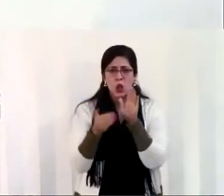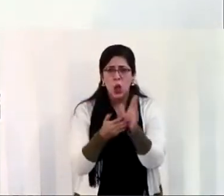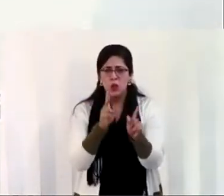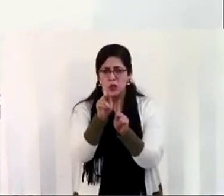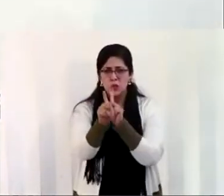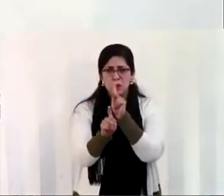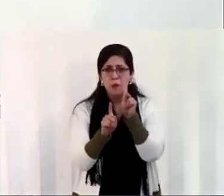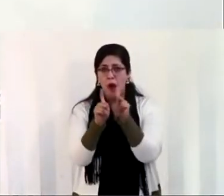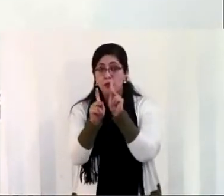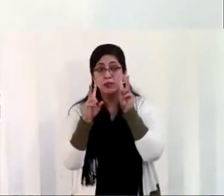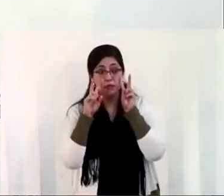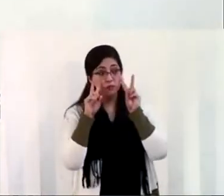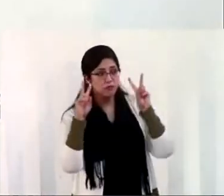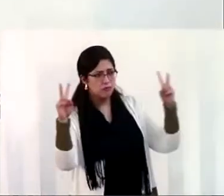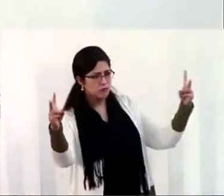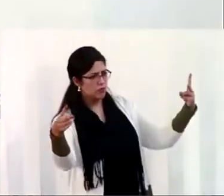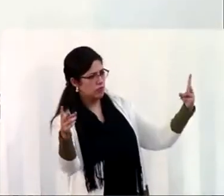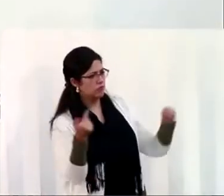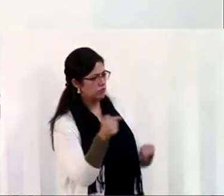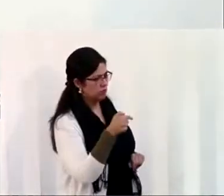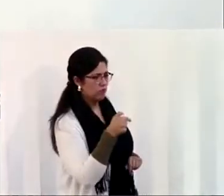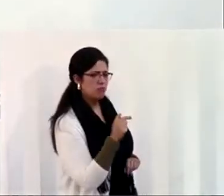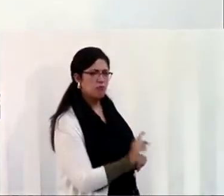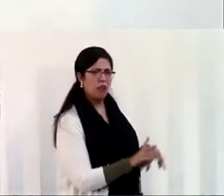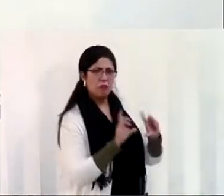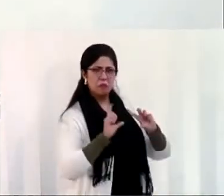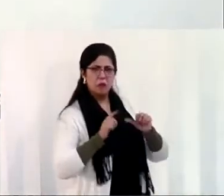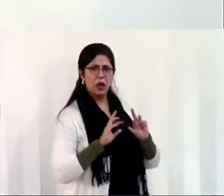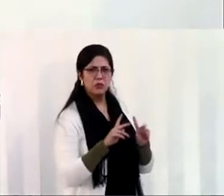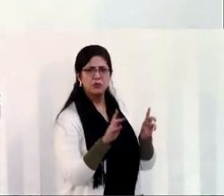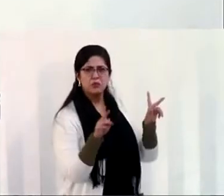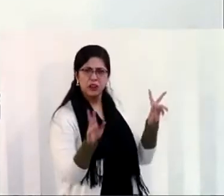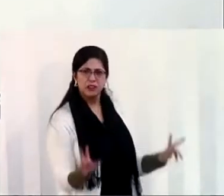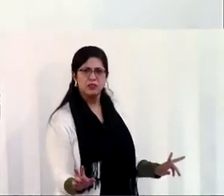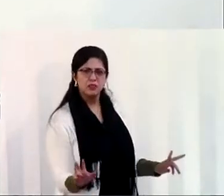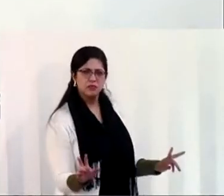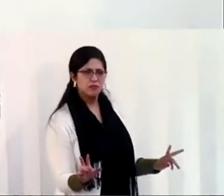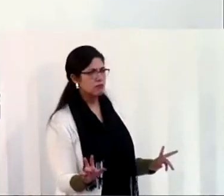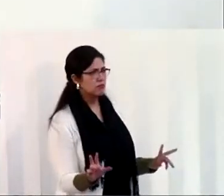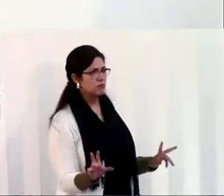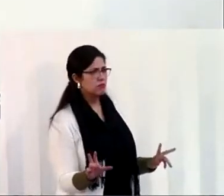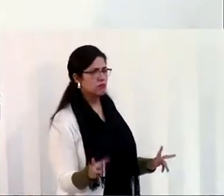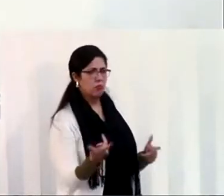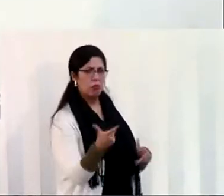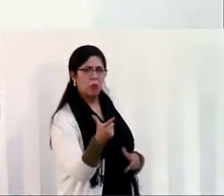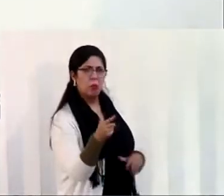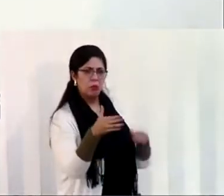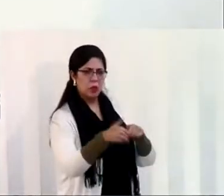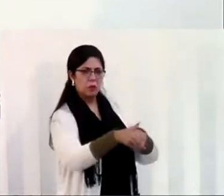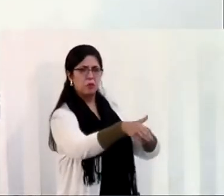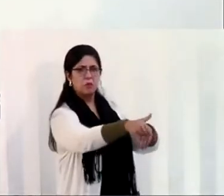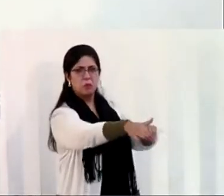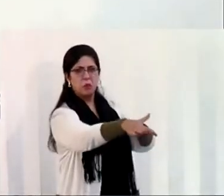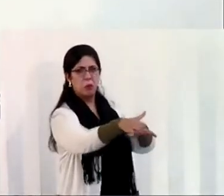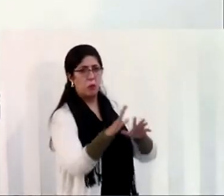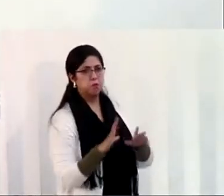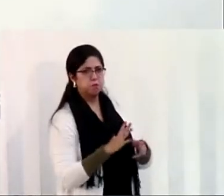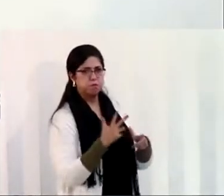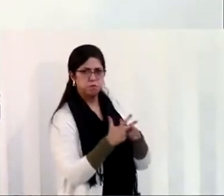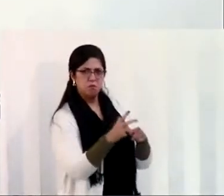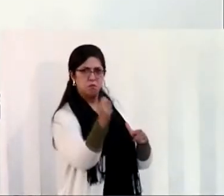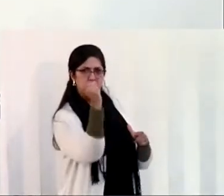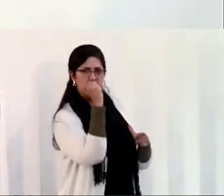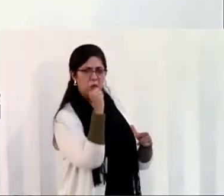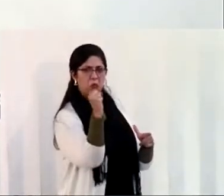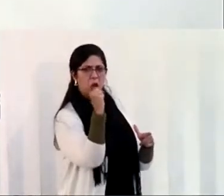alguma coisa muito diferente acontecia com vocês. Vocês não tinham armas de guerra, vocês não eram